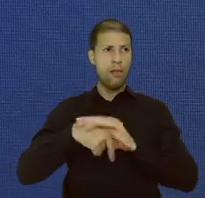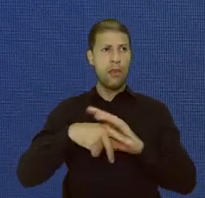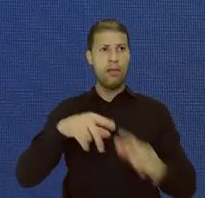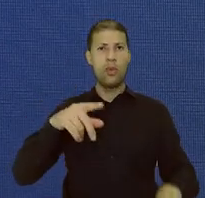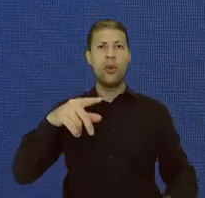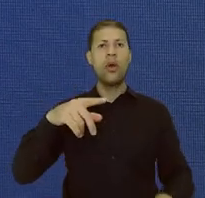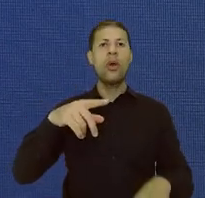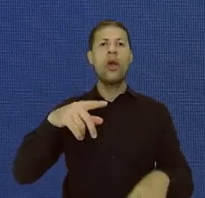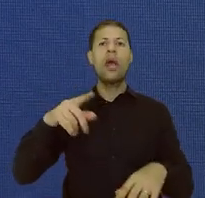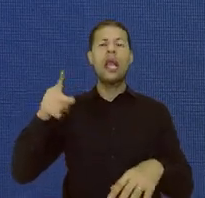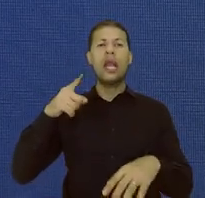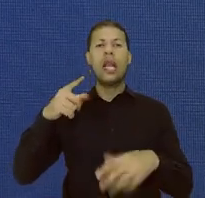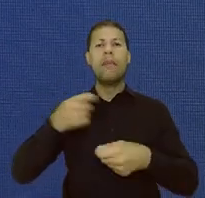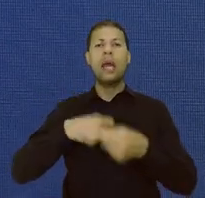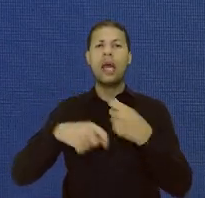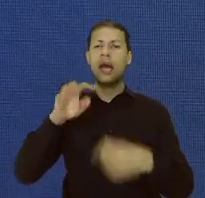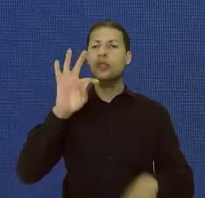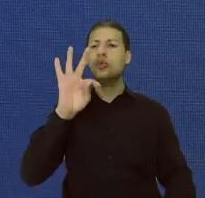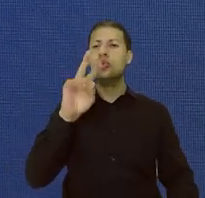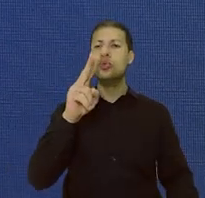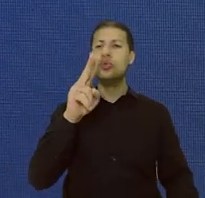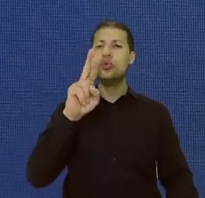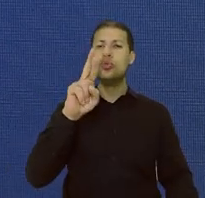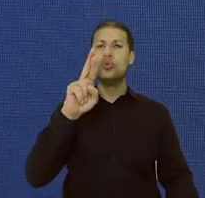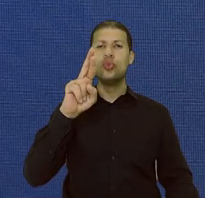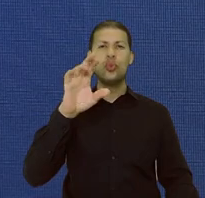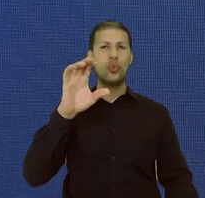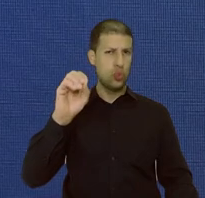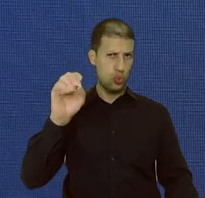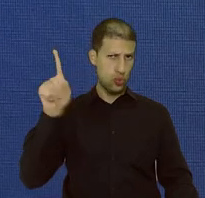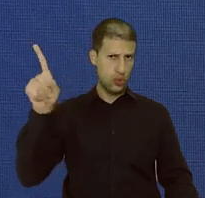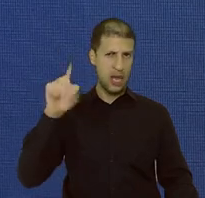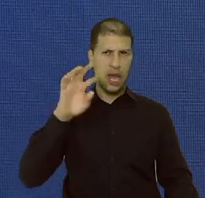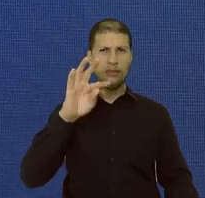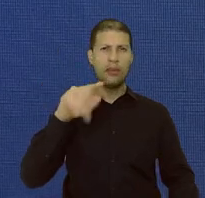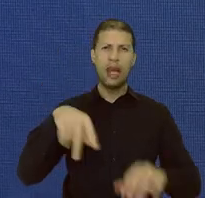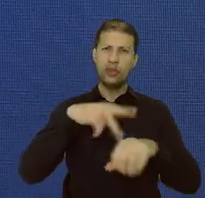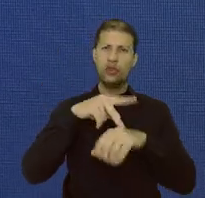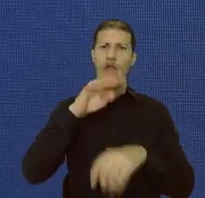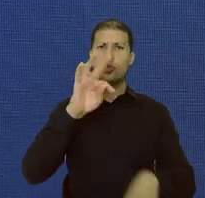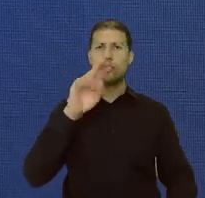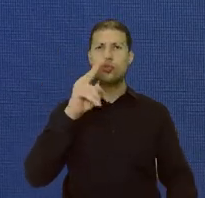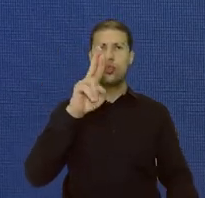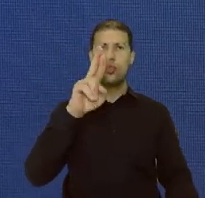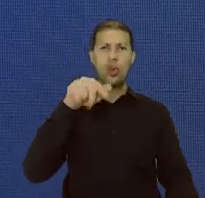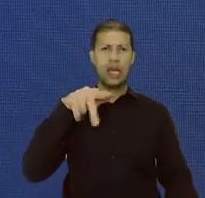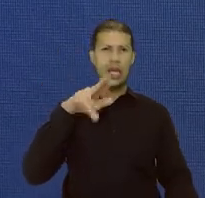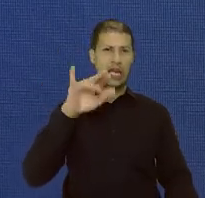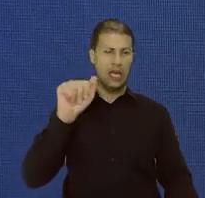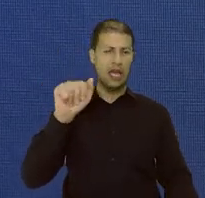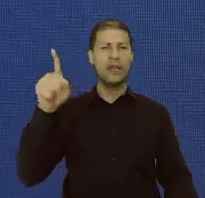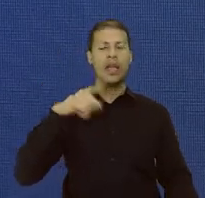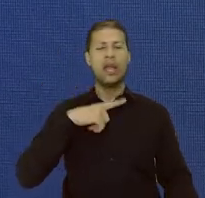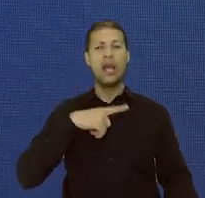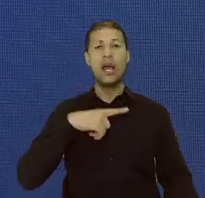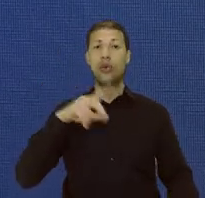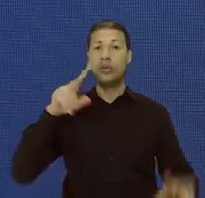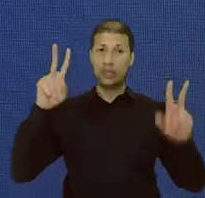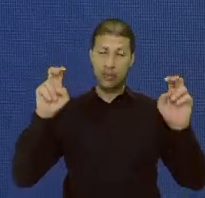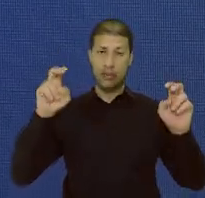uma empresa que tá ativa aqui no Brasil tá tá tem clientes no Brasil e é um tema que eu acho que para quem tá